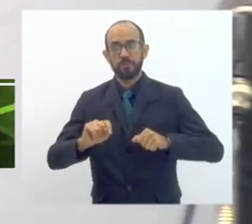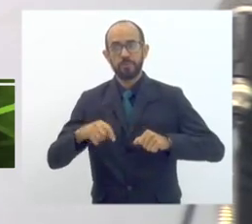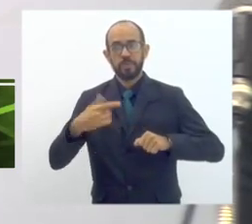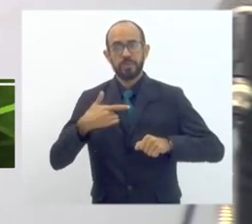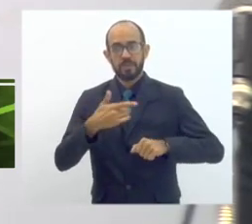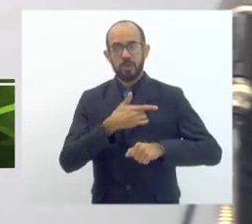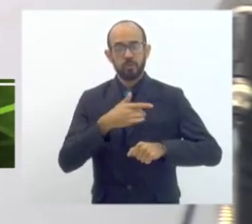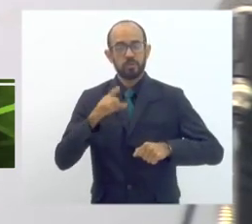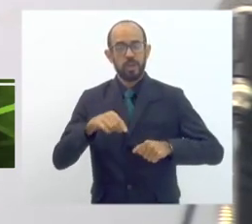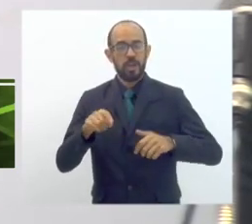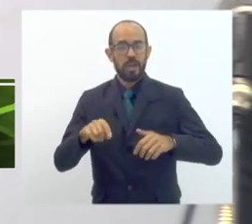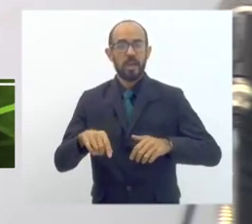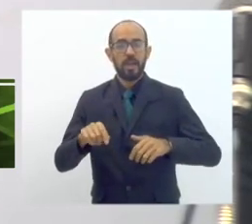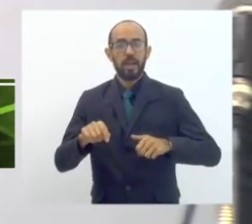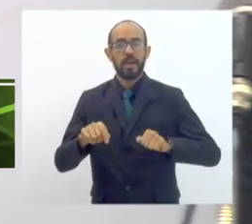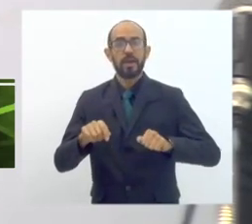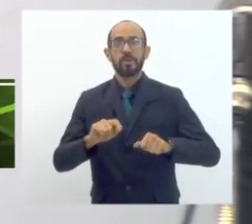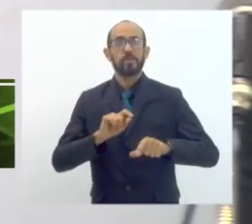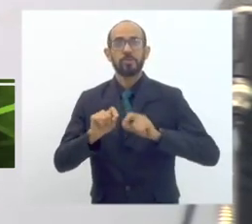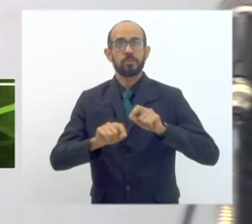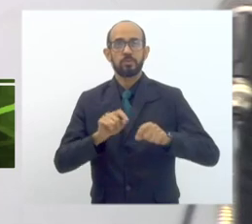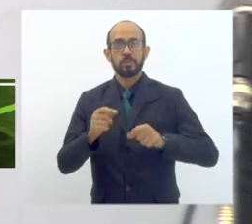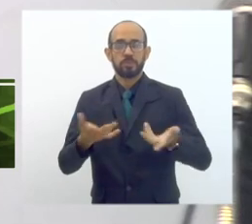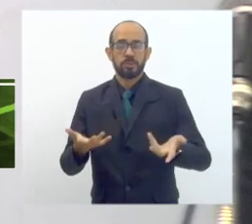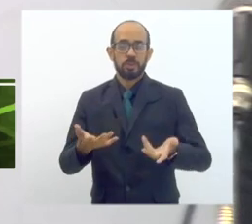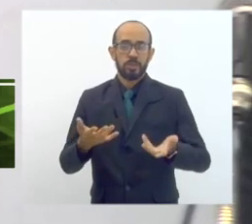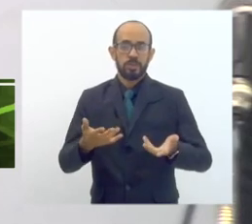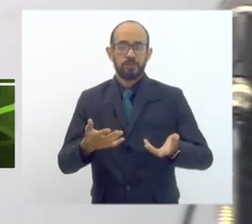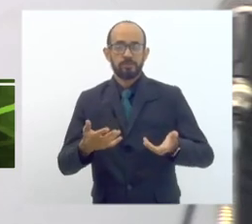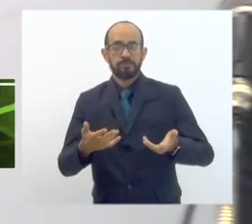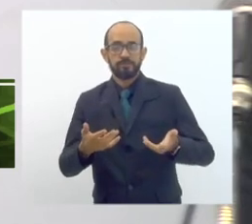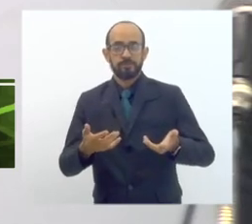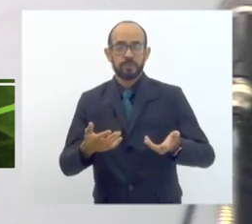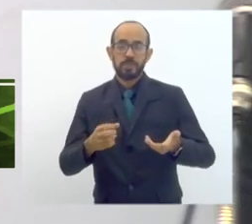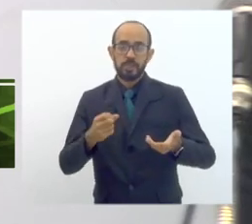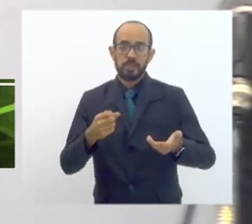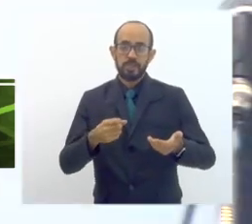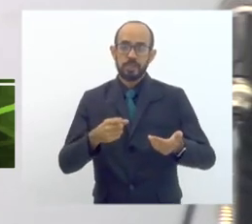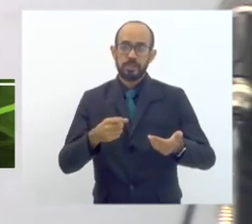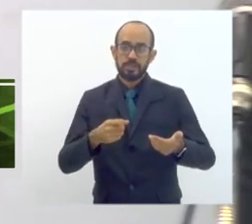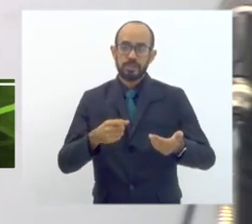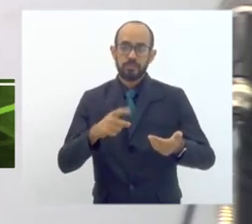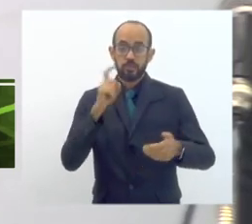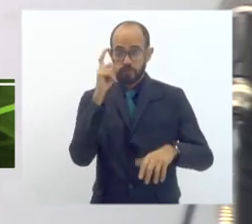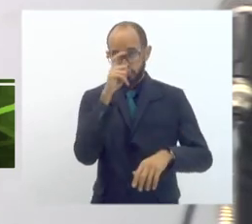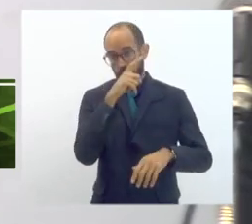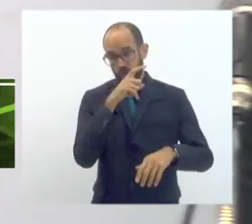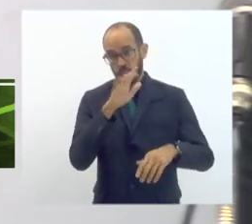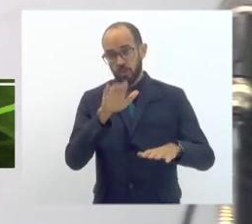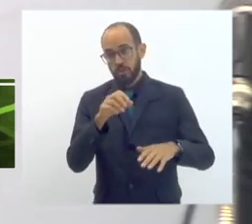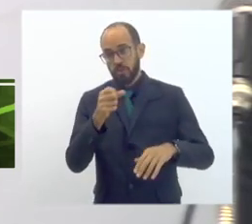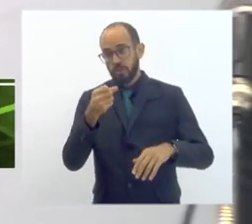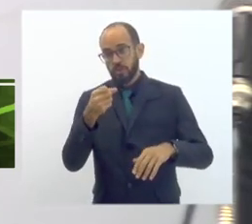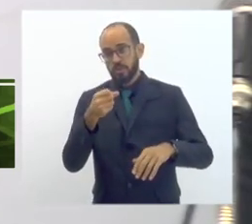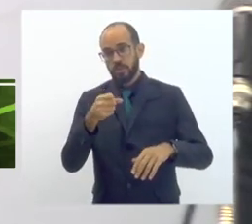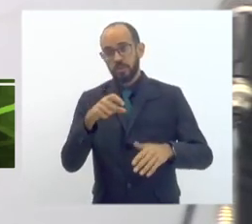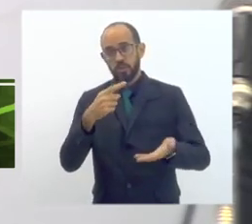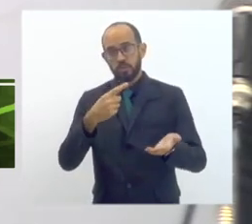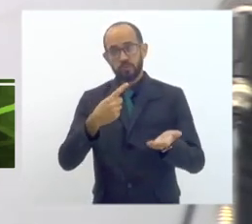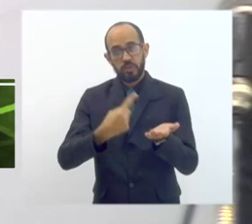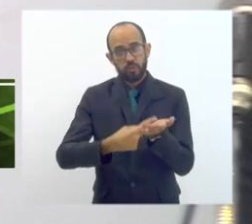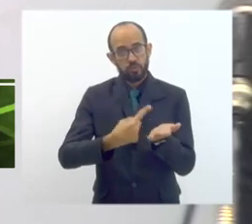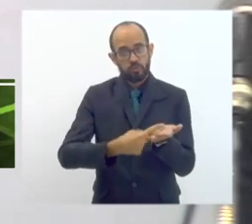é complexo. E, embora tenha sido acertado a Constituição brasileira fazer um processo de descentralização,